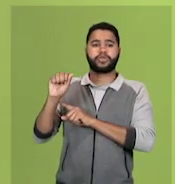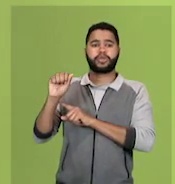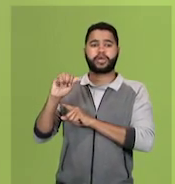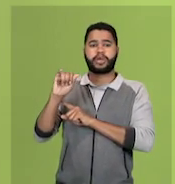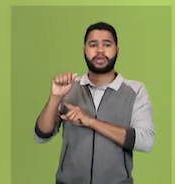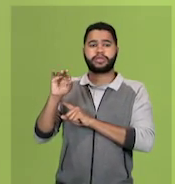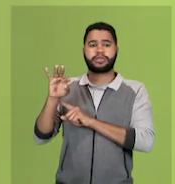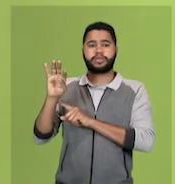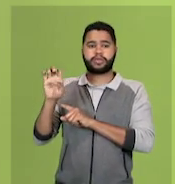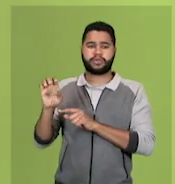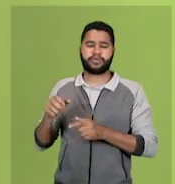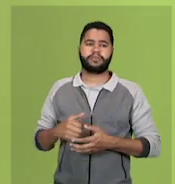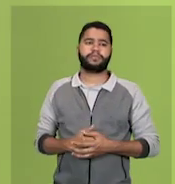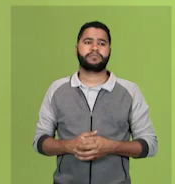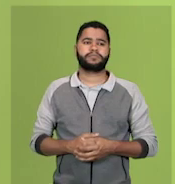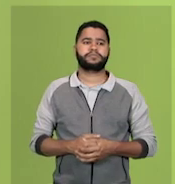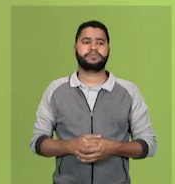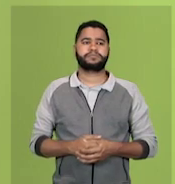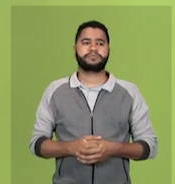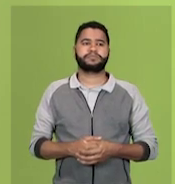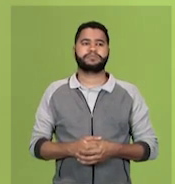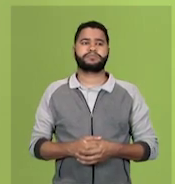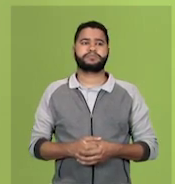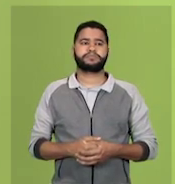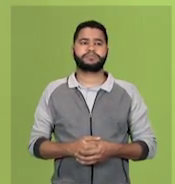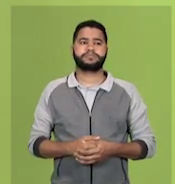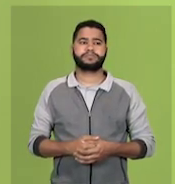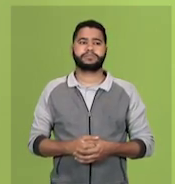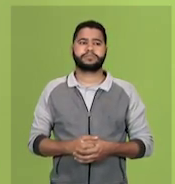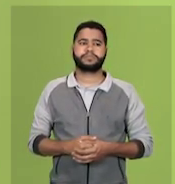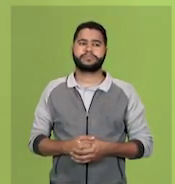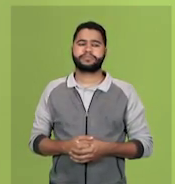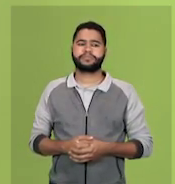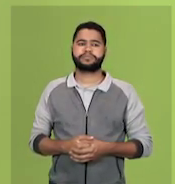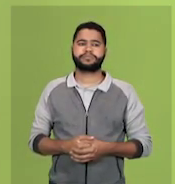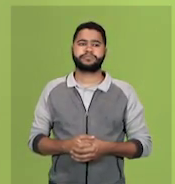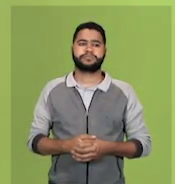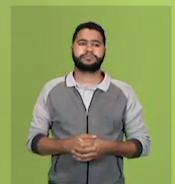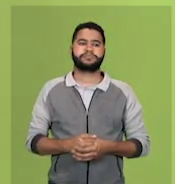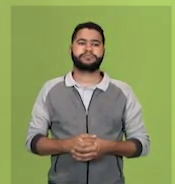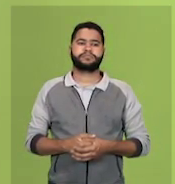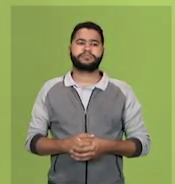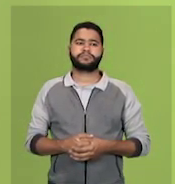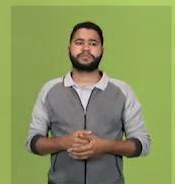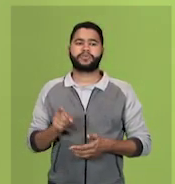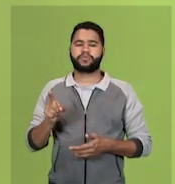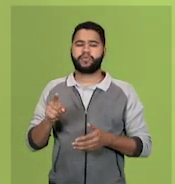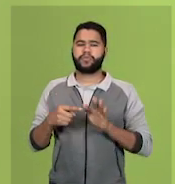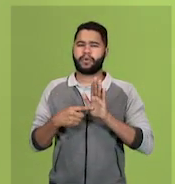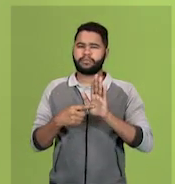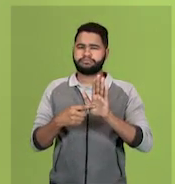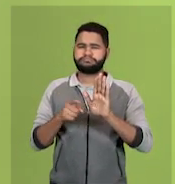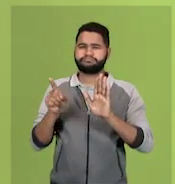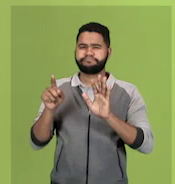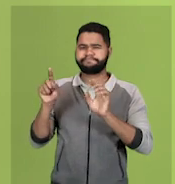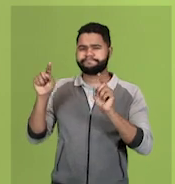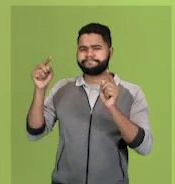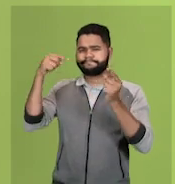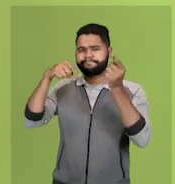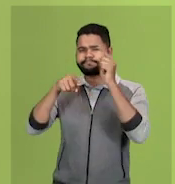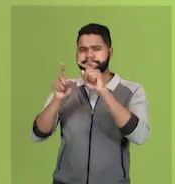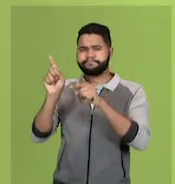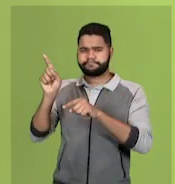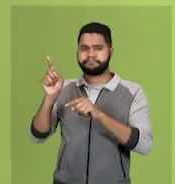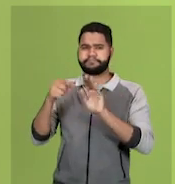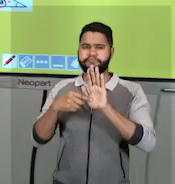adjacente. Certo? Em relação ao B, vou até colocar setinha para você entender. Em relação ao A, ele é